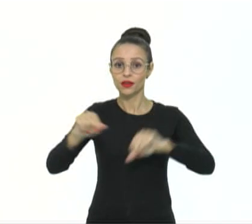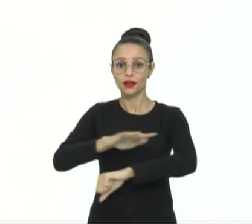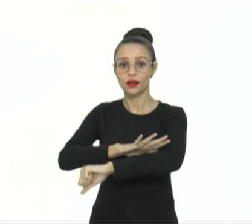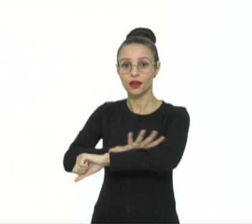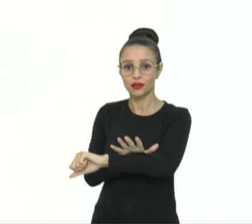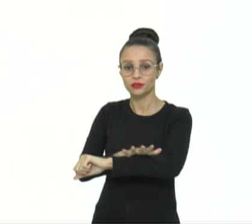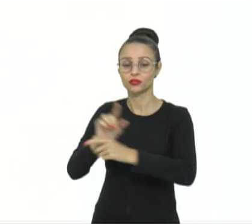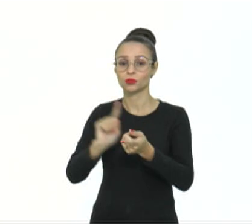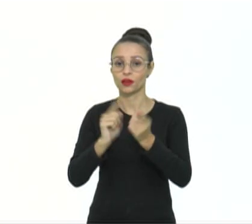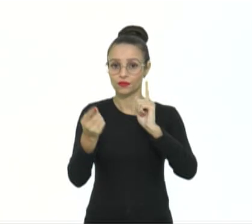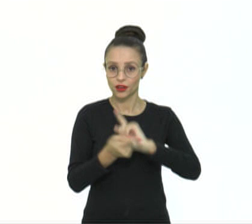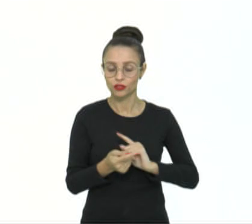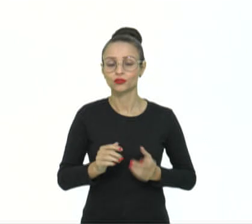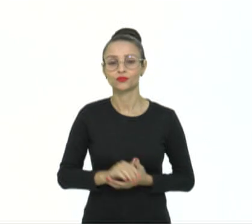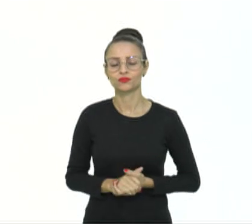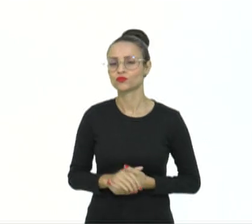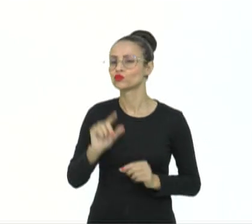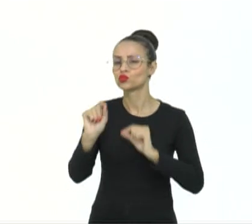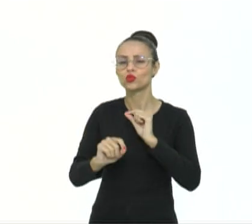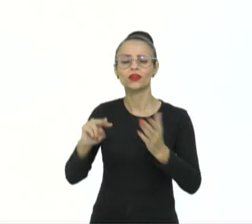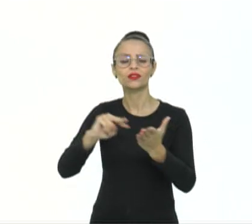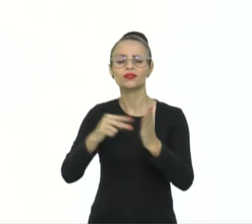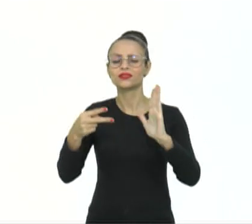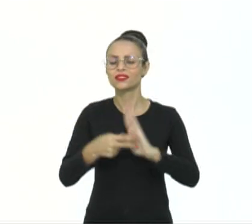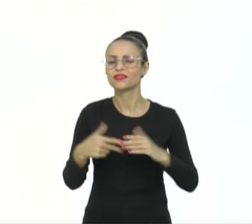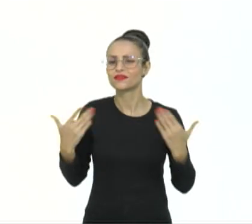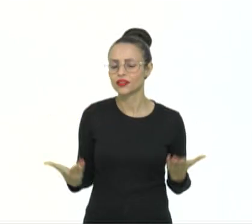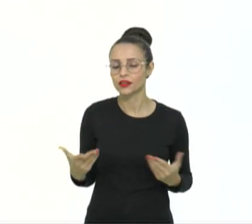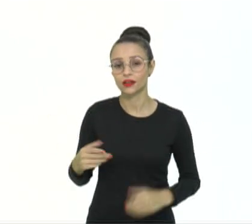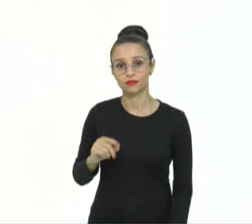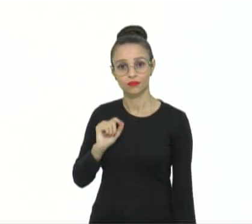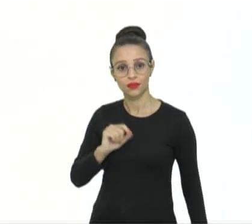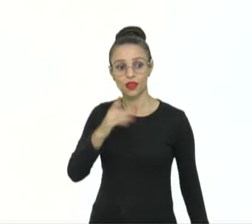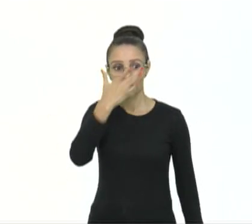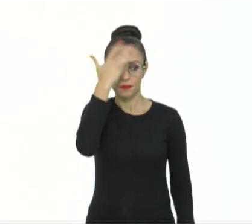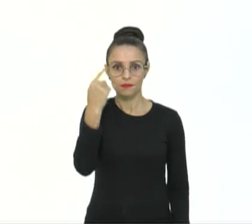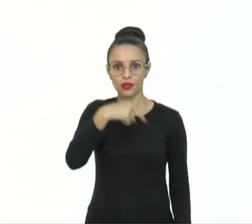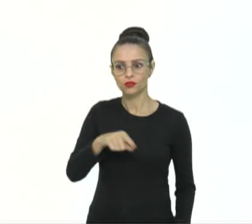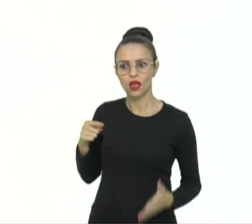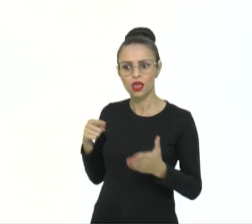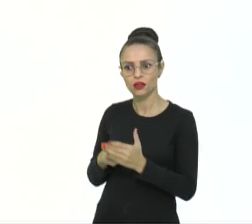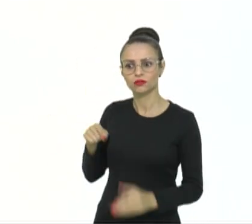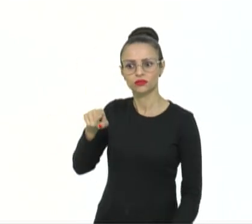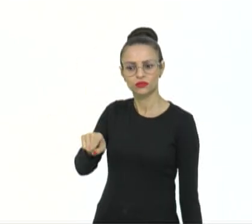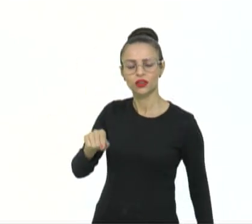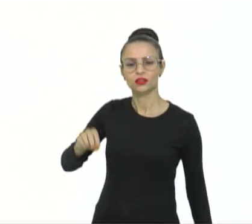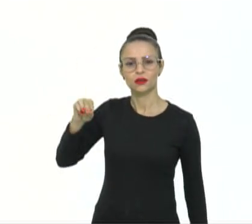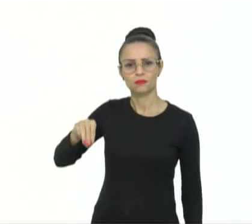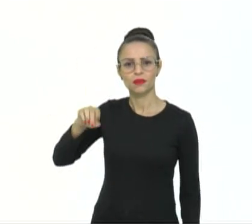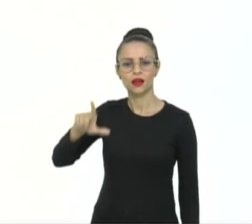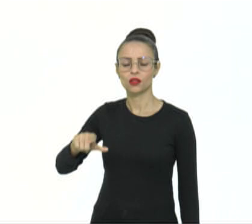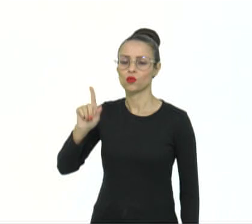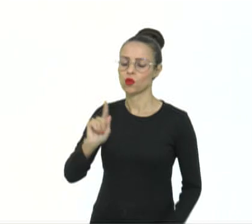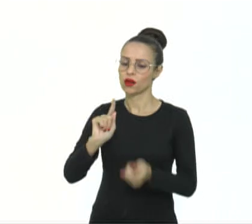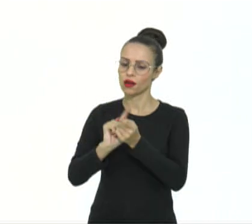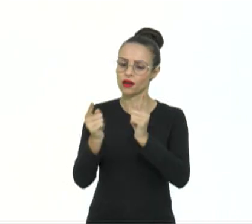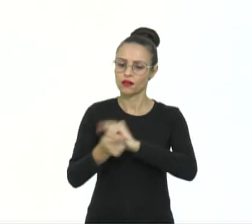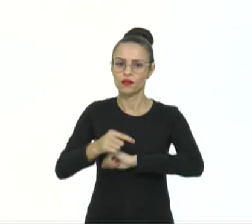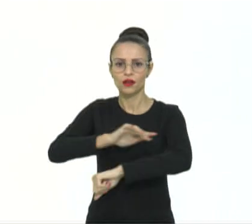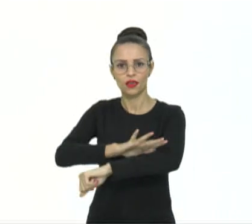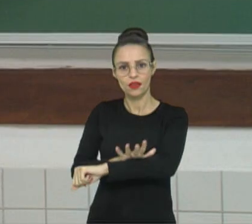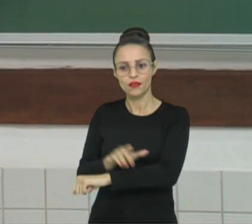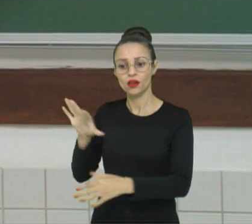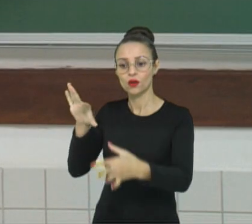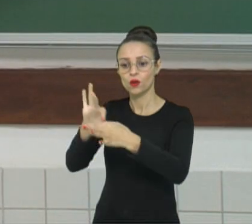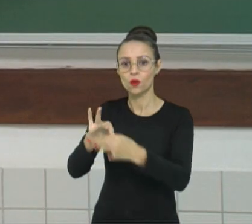racismo reverso. Qual o sentido produzido no trecho? Aqueles que acusam a Magalu de racismo reverso com